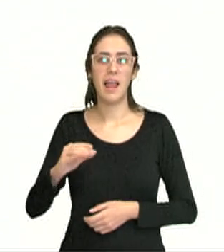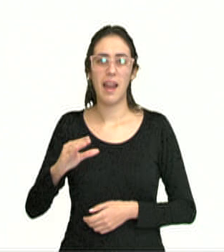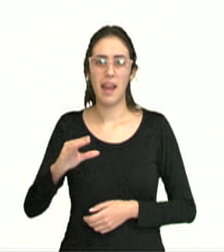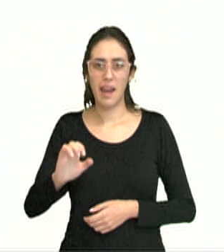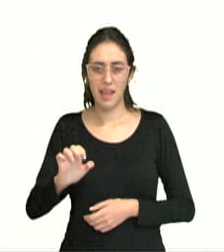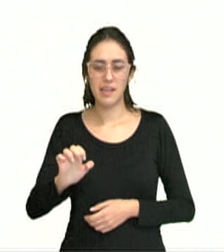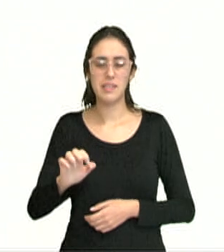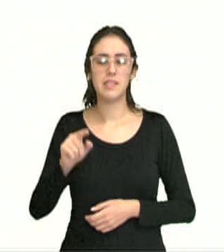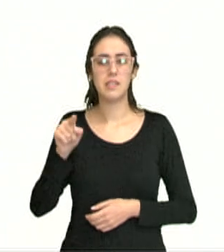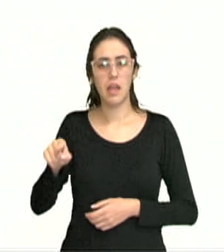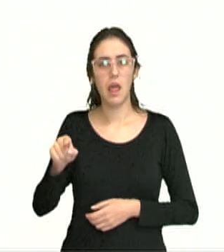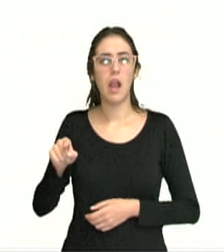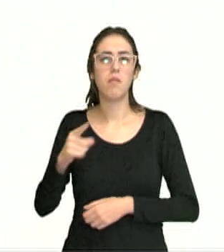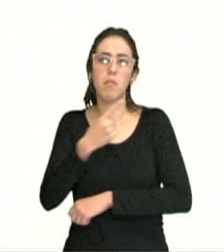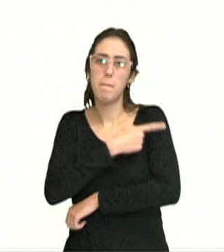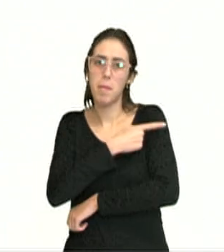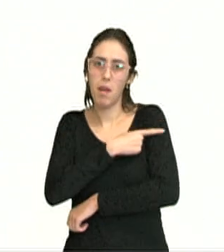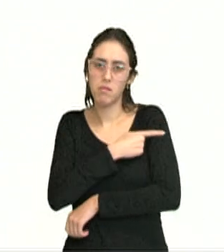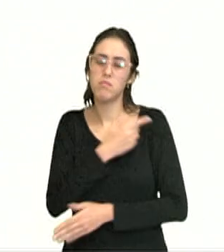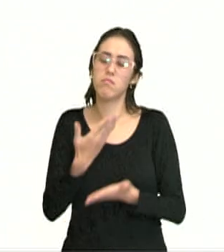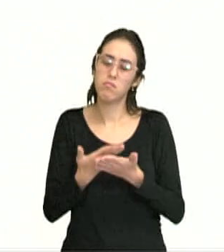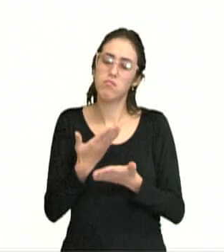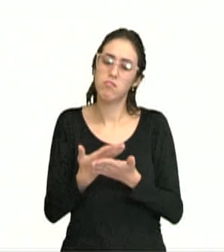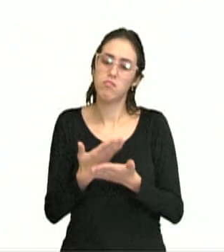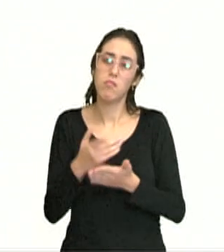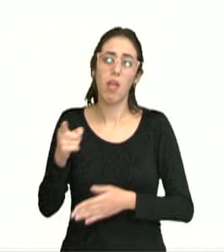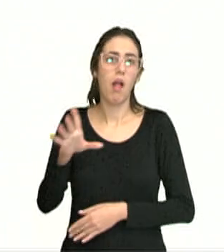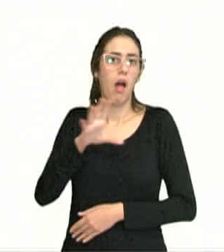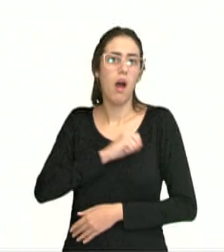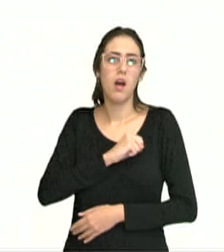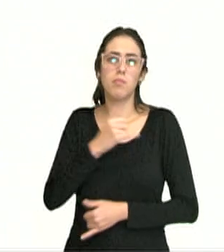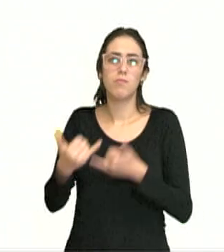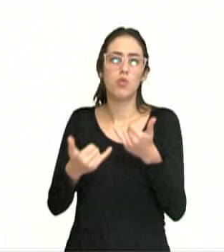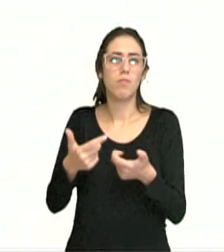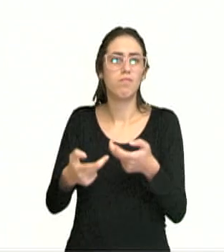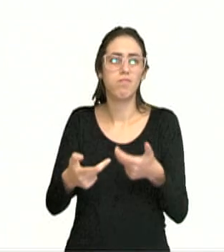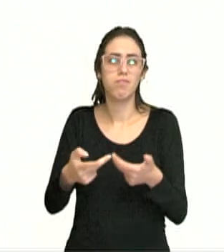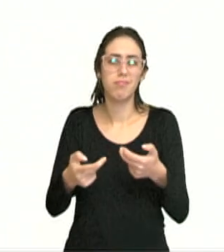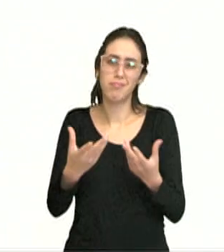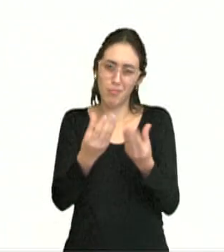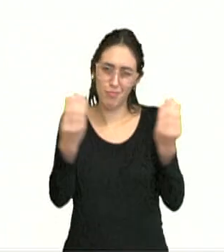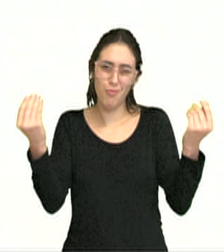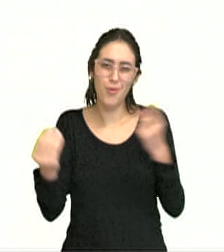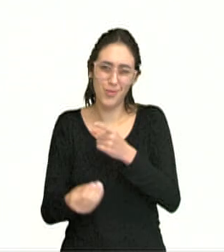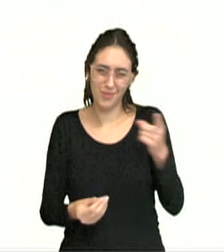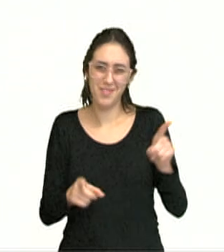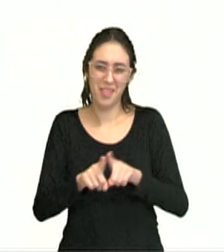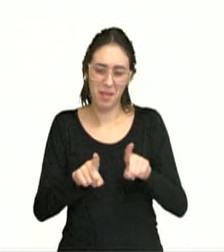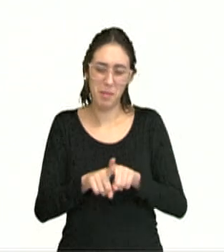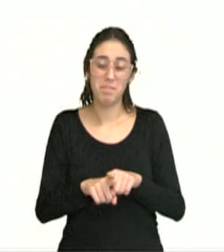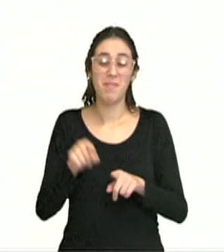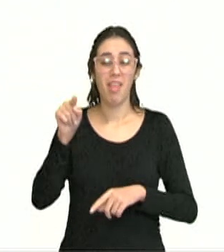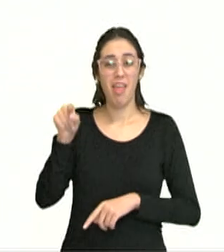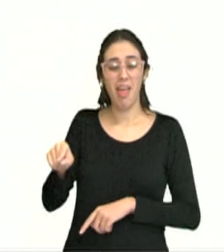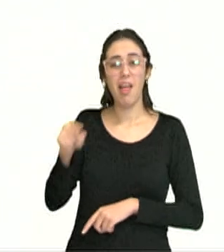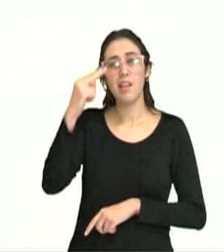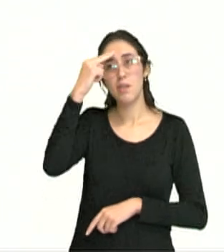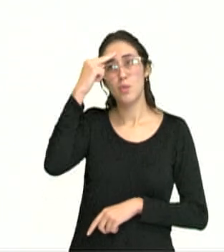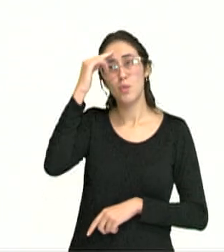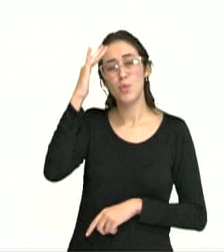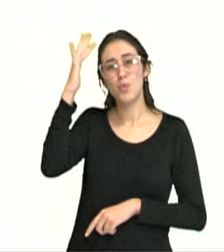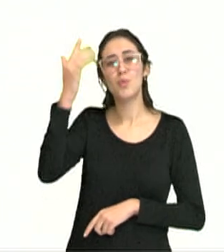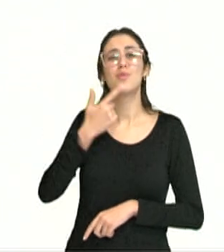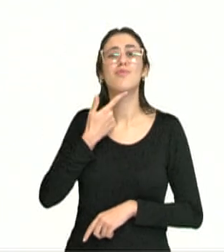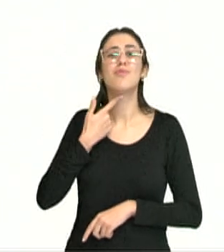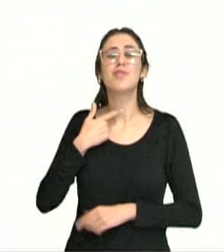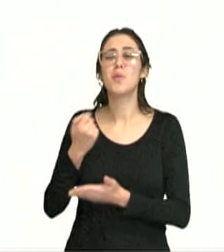a primeira série do ensino médio e ama jogar videogame, com a grande maioria de vocês, né? Sonha comprar um console de